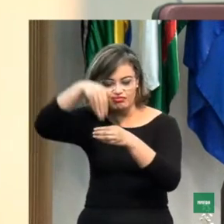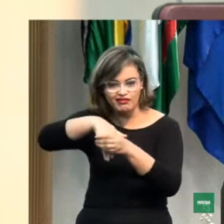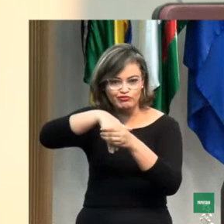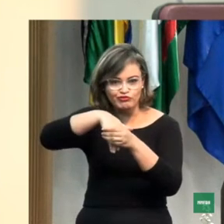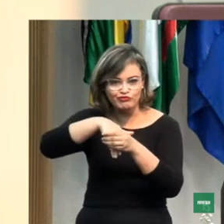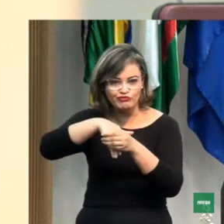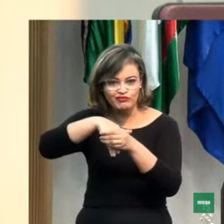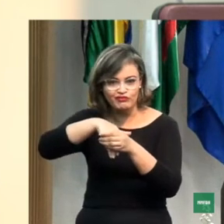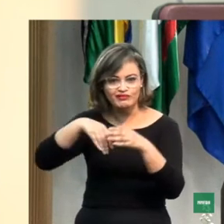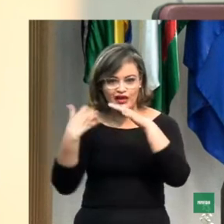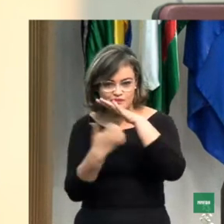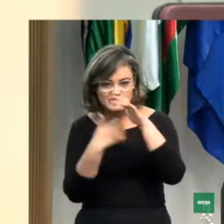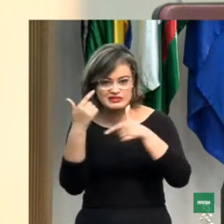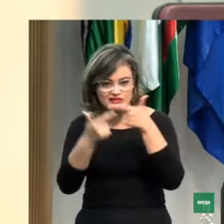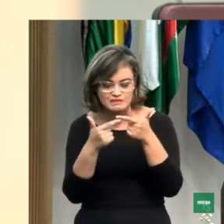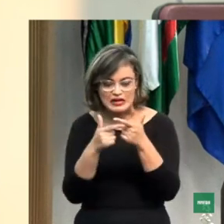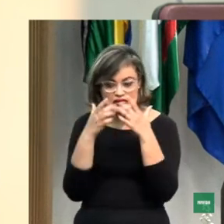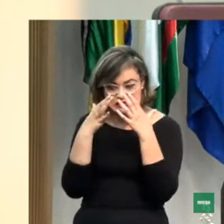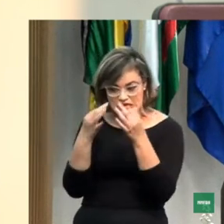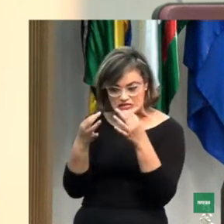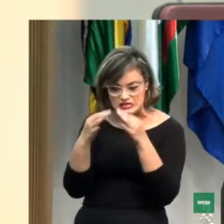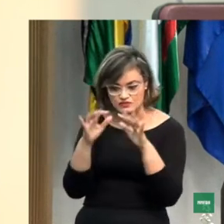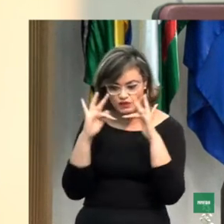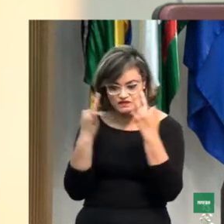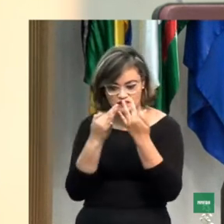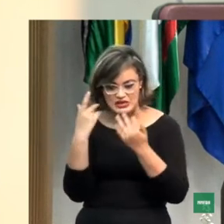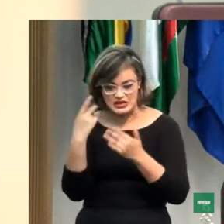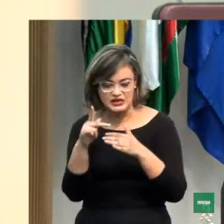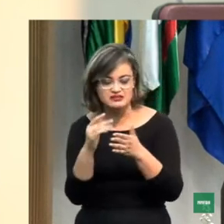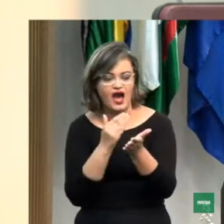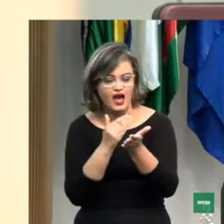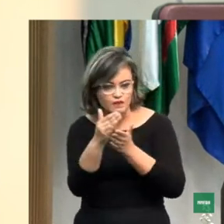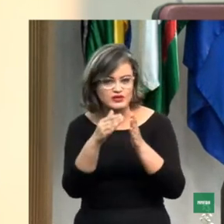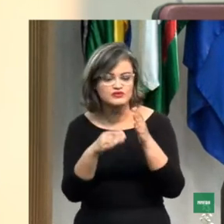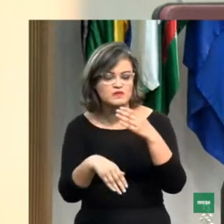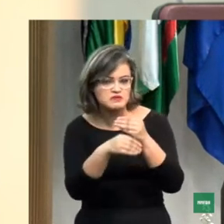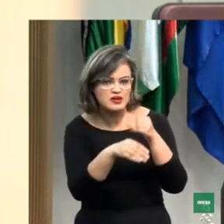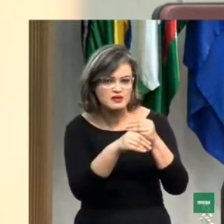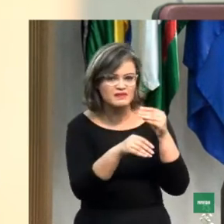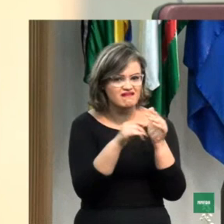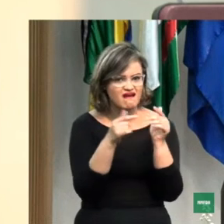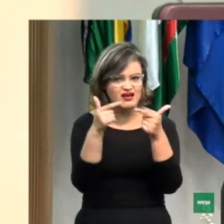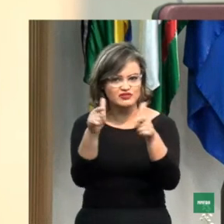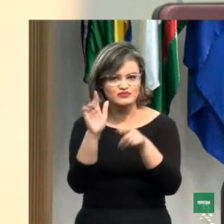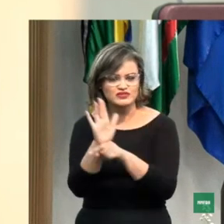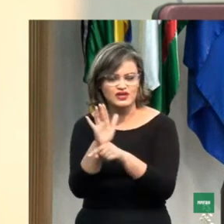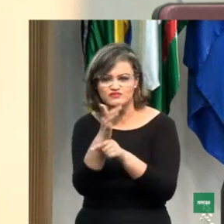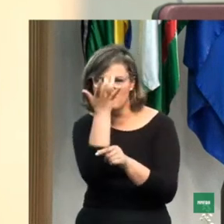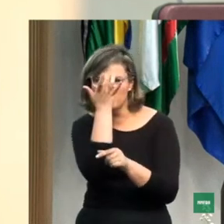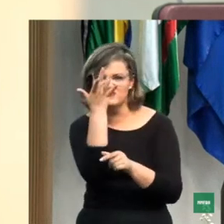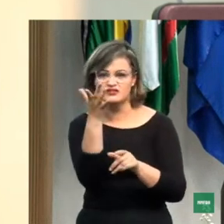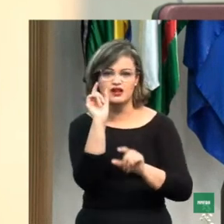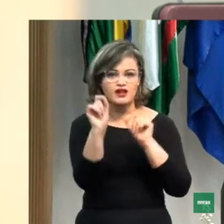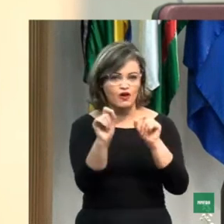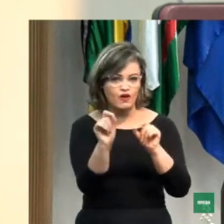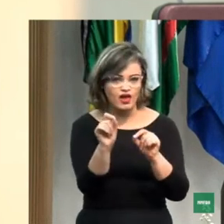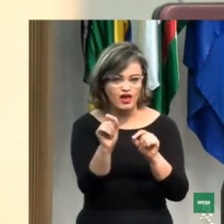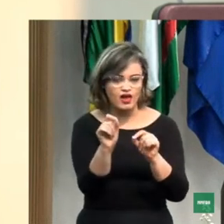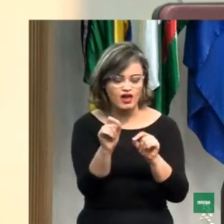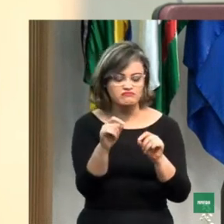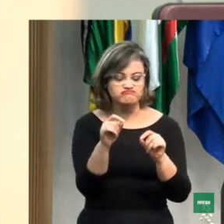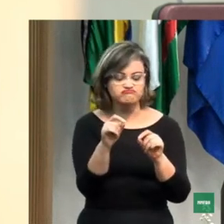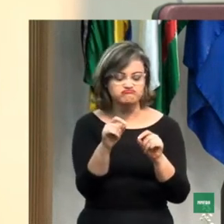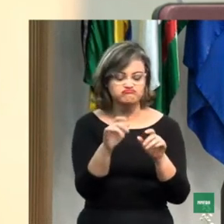disseminação, a implementação de medidas facilitadoras da condição das duas esferas, é